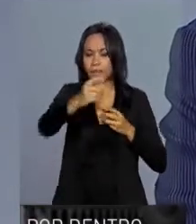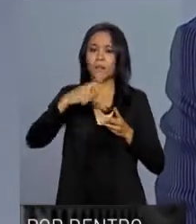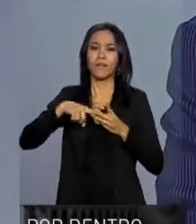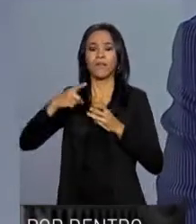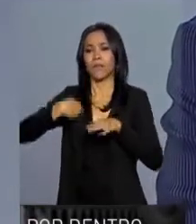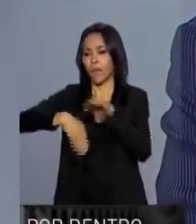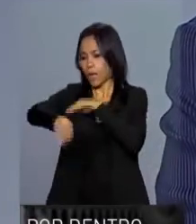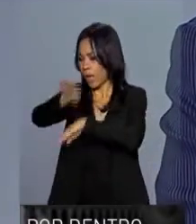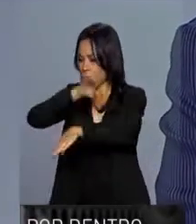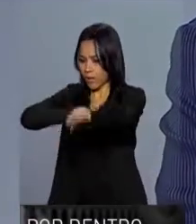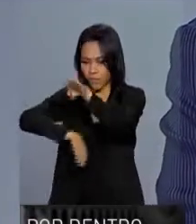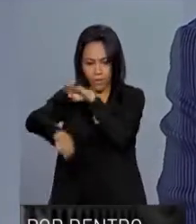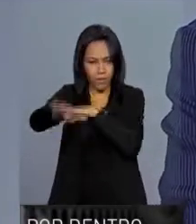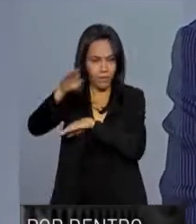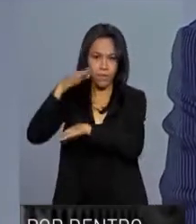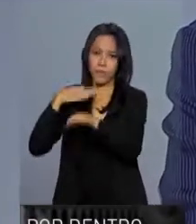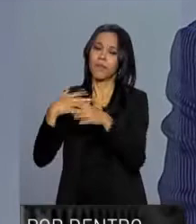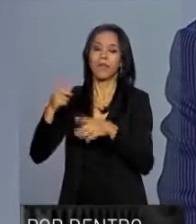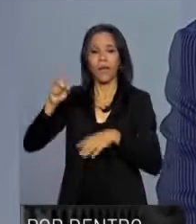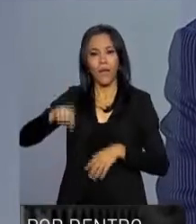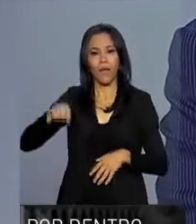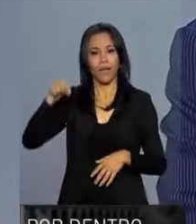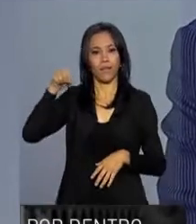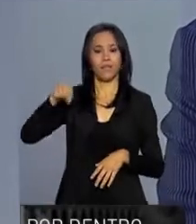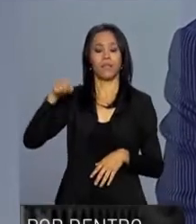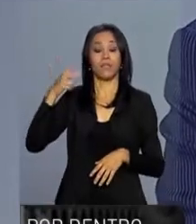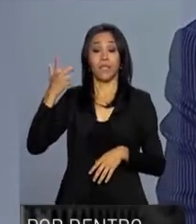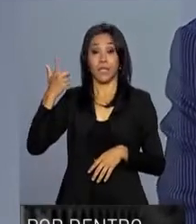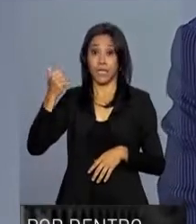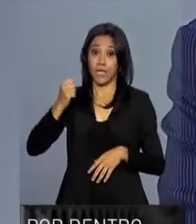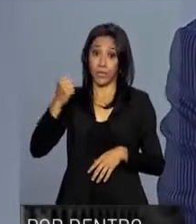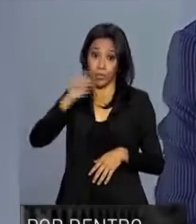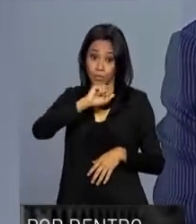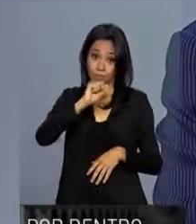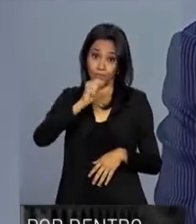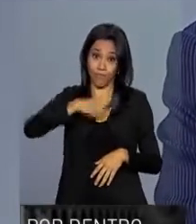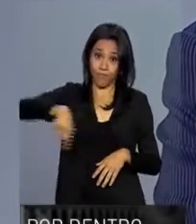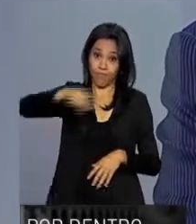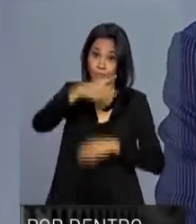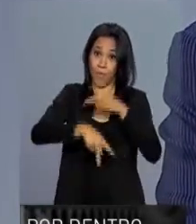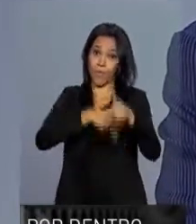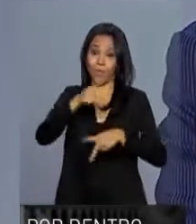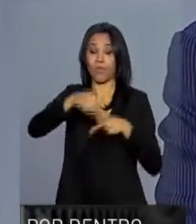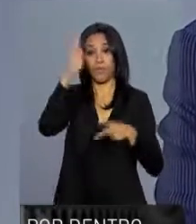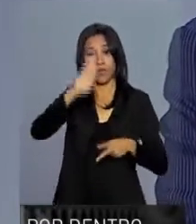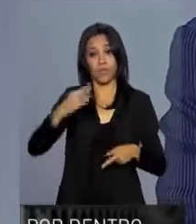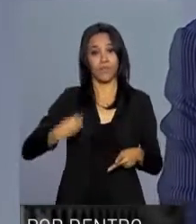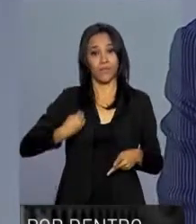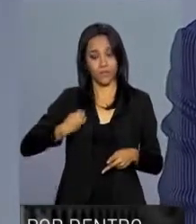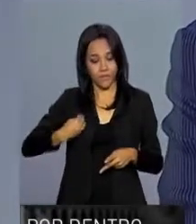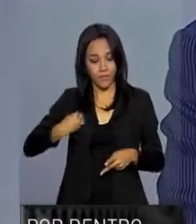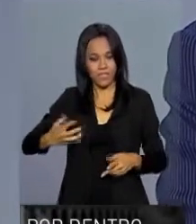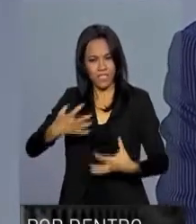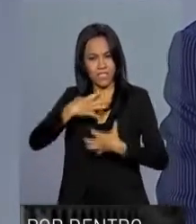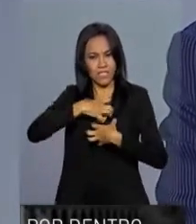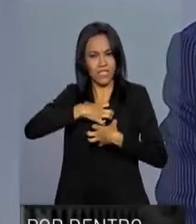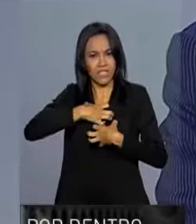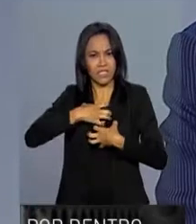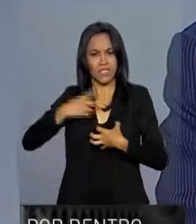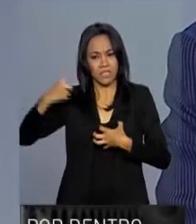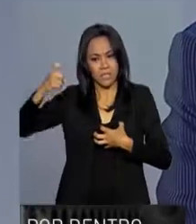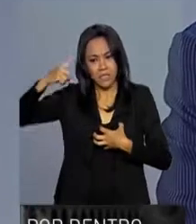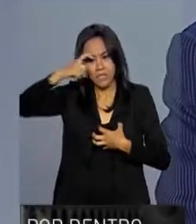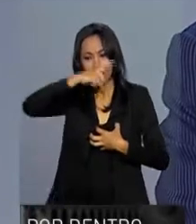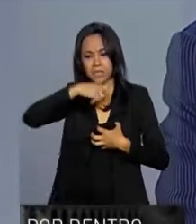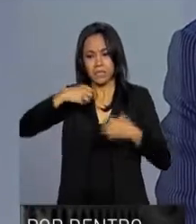certeza são aquelas atribuições que o brasileiro vive passa pelos desafios e as dificuldades e aquilo que os requer muita